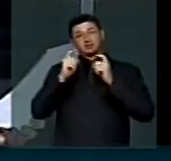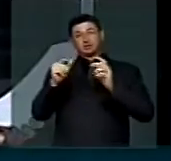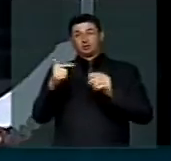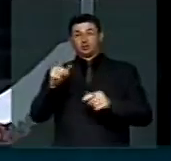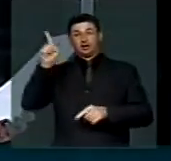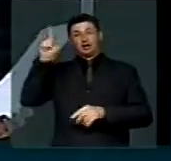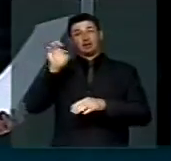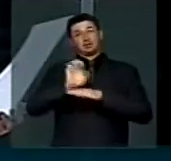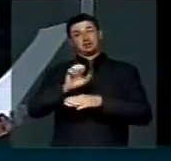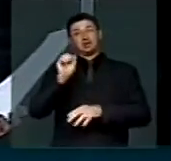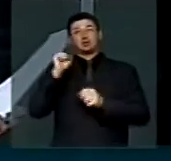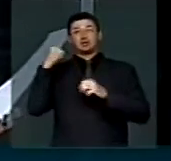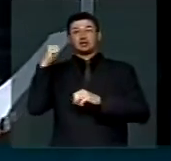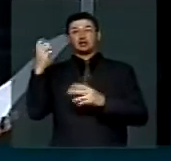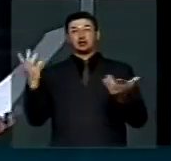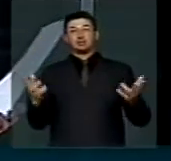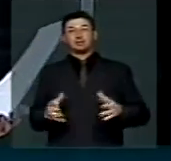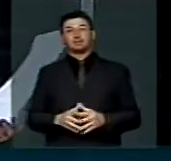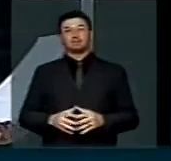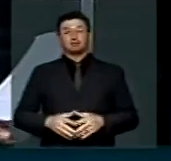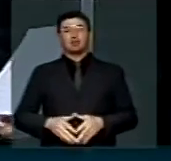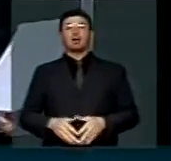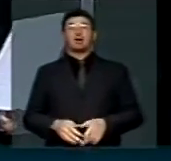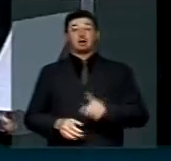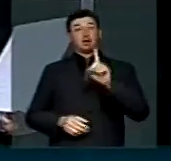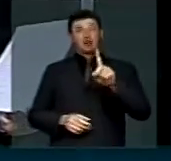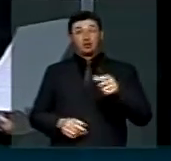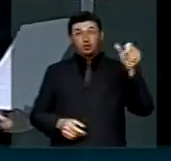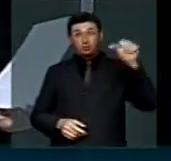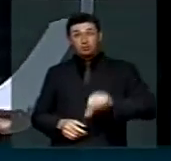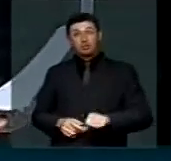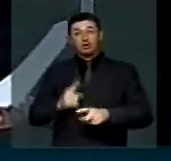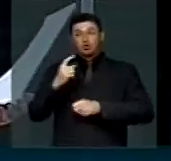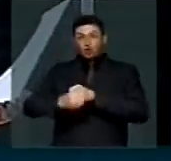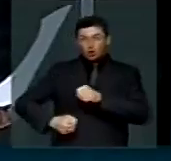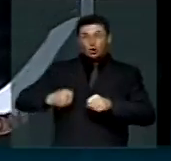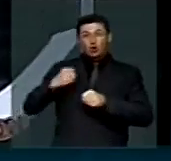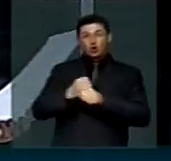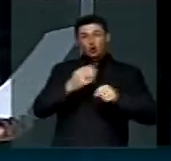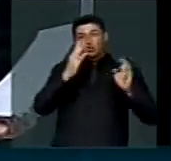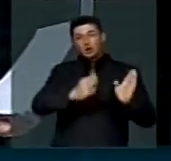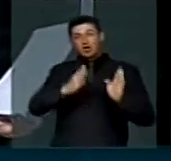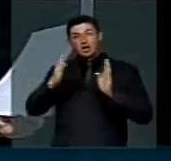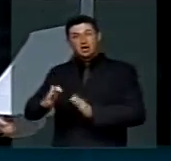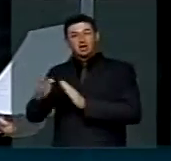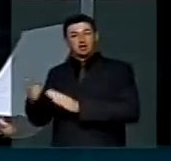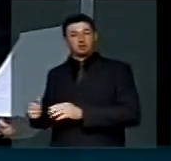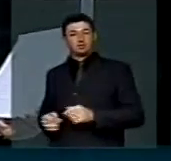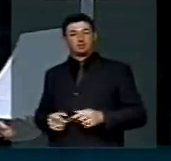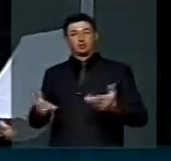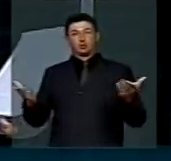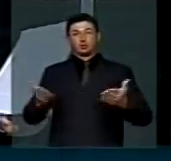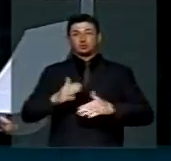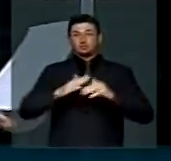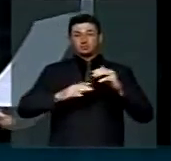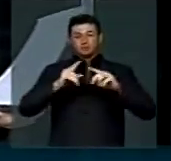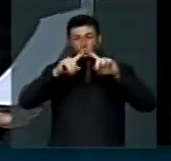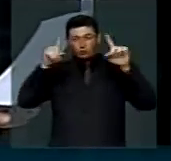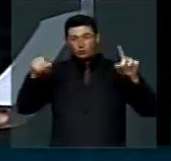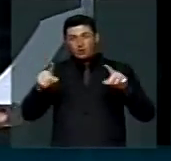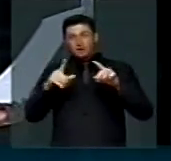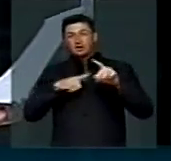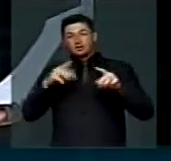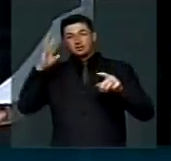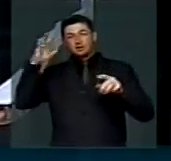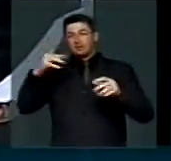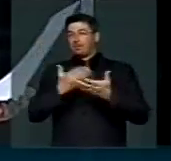estado de Sergipe. E a situação vem se agravando ano após ano. Atualmente, o quadro que se apresenta é de tirar o